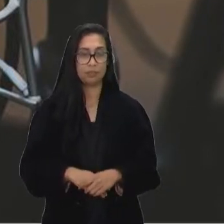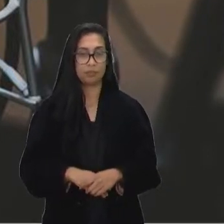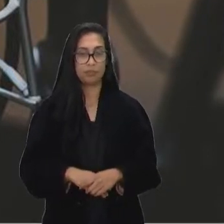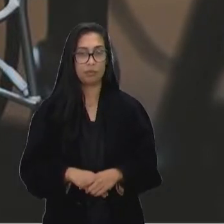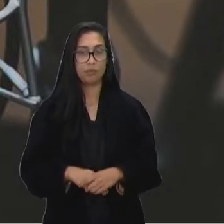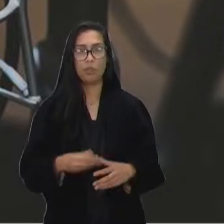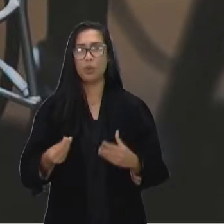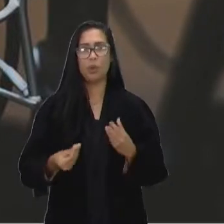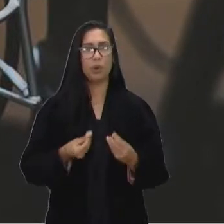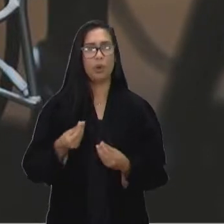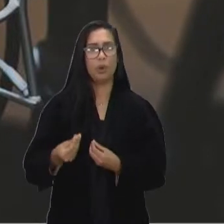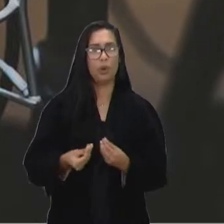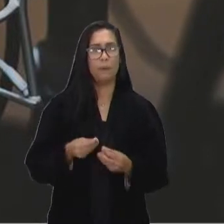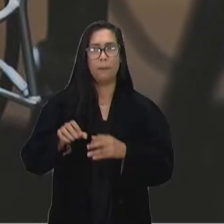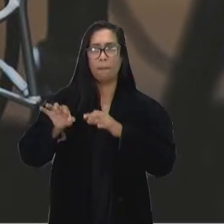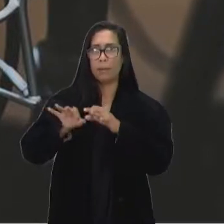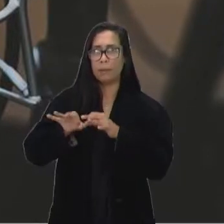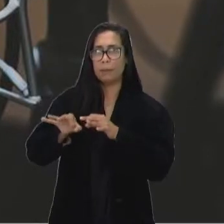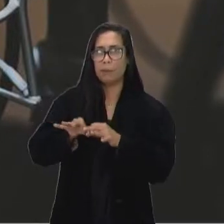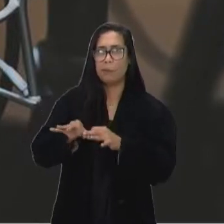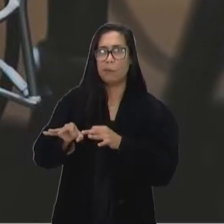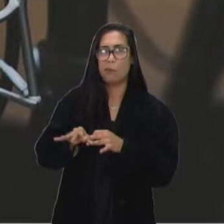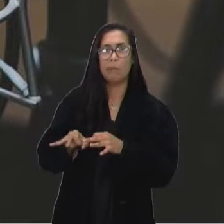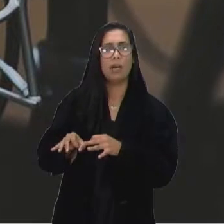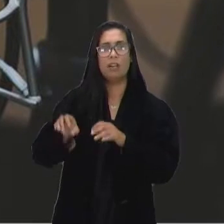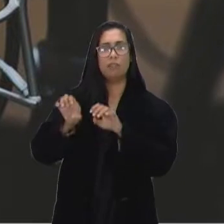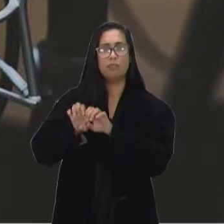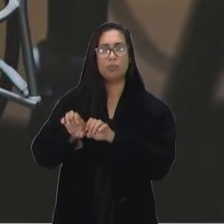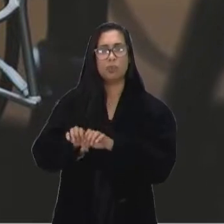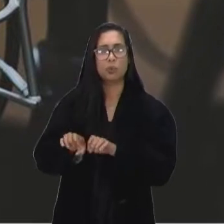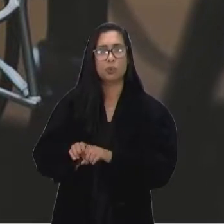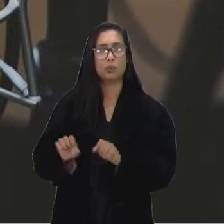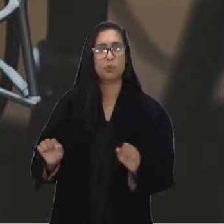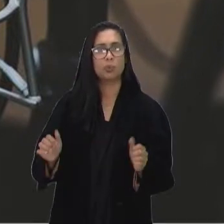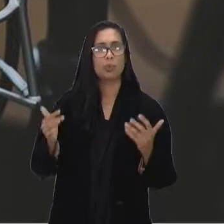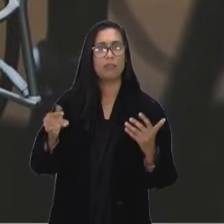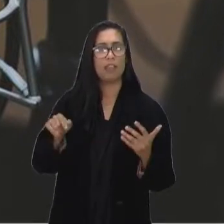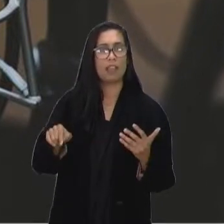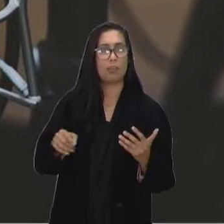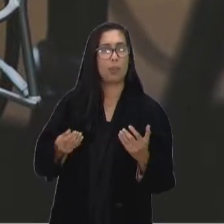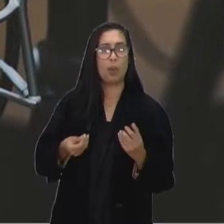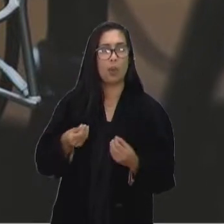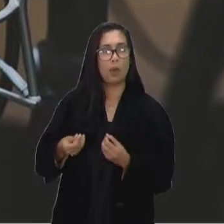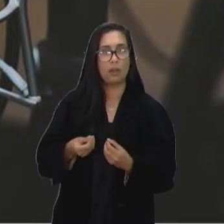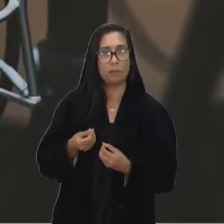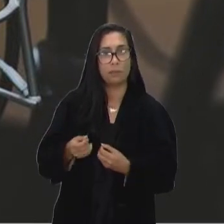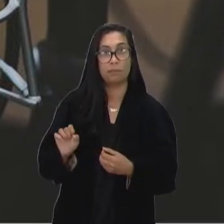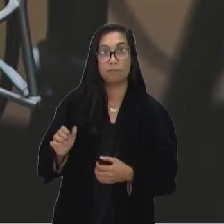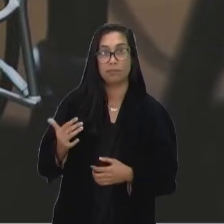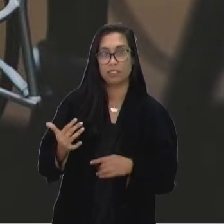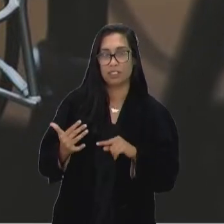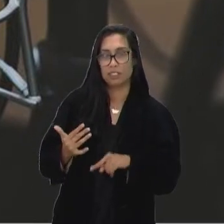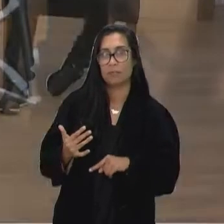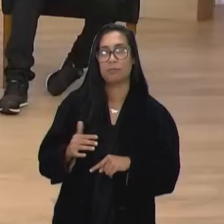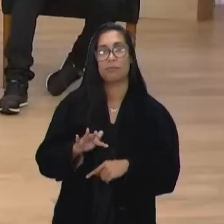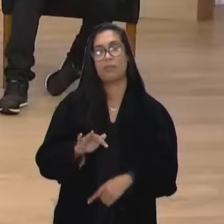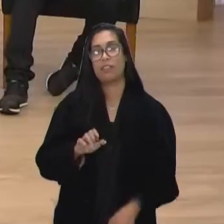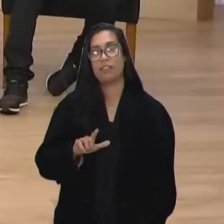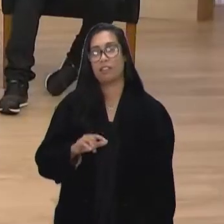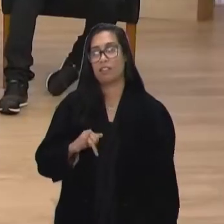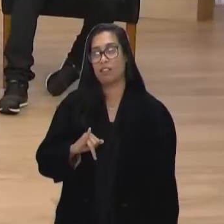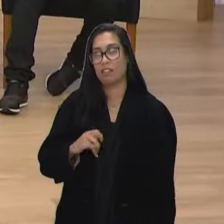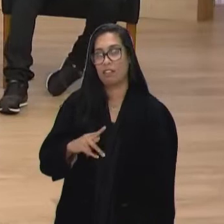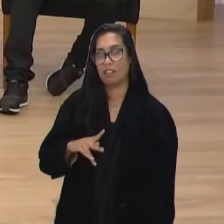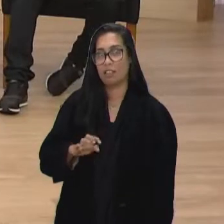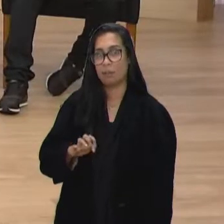foi realizado o planejamento para que o evento acontecesse. Felipe, como que